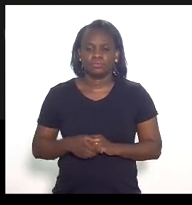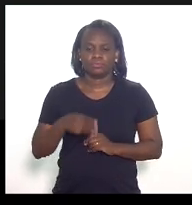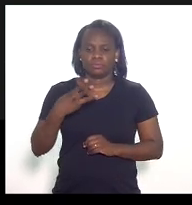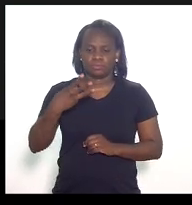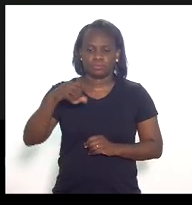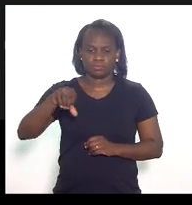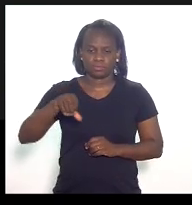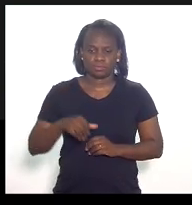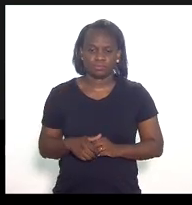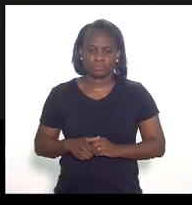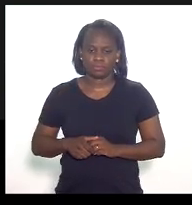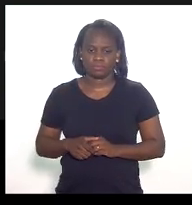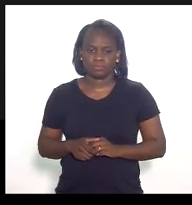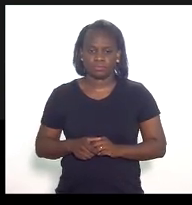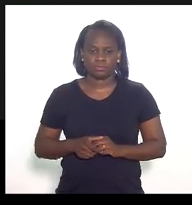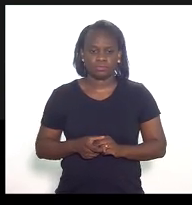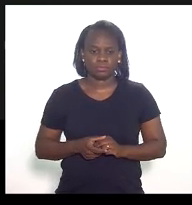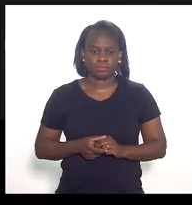39.